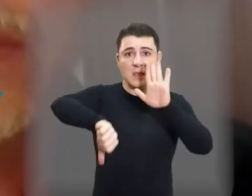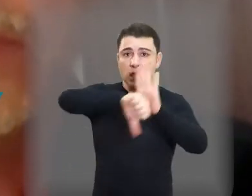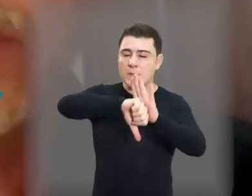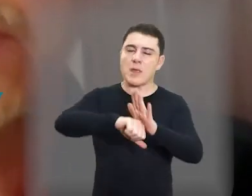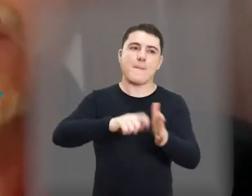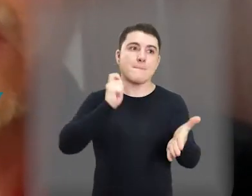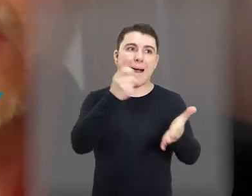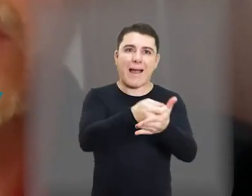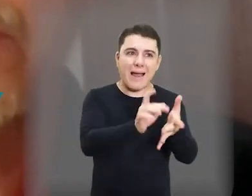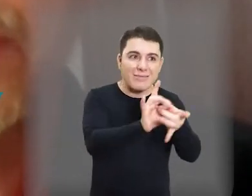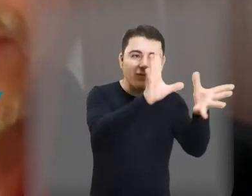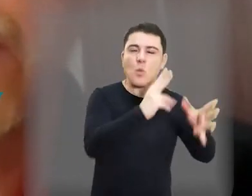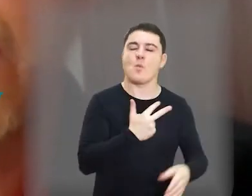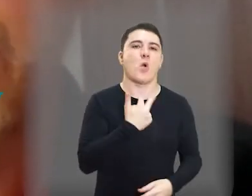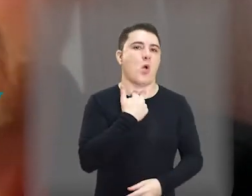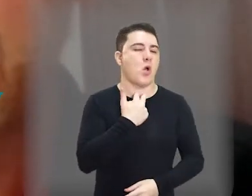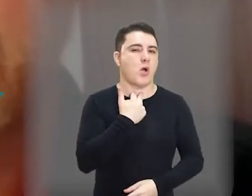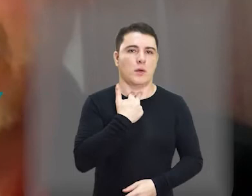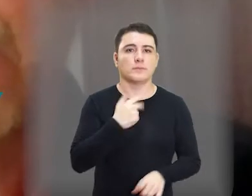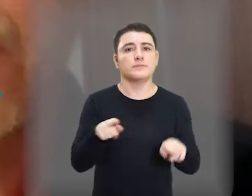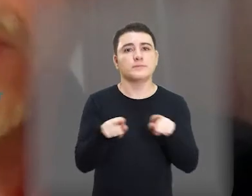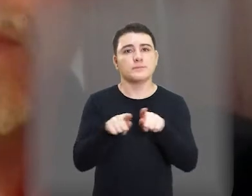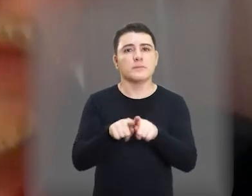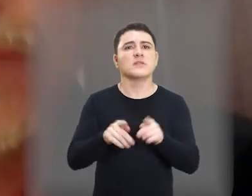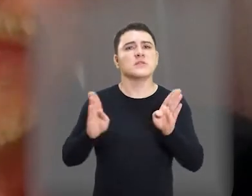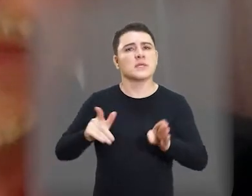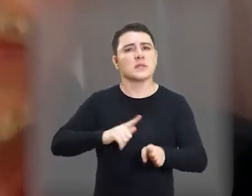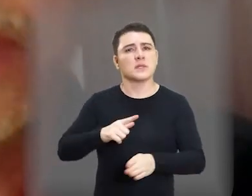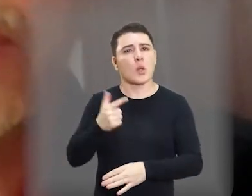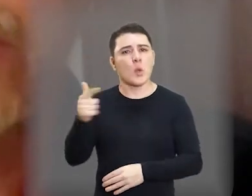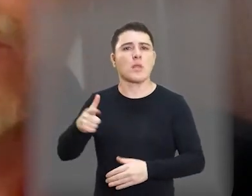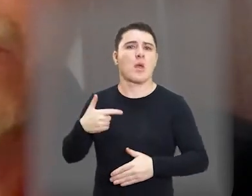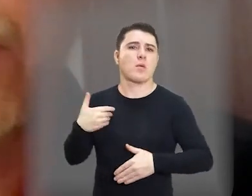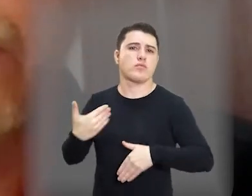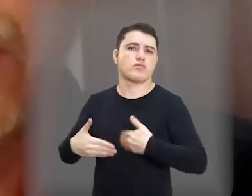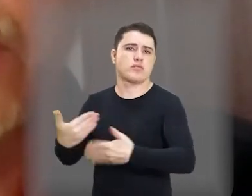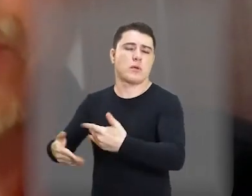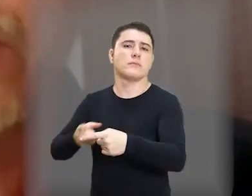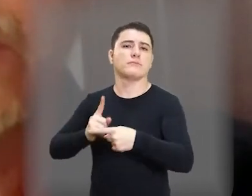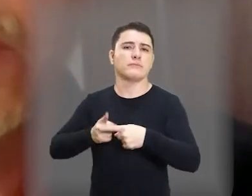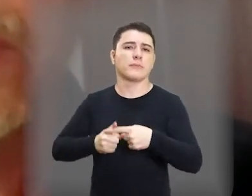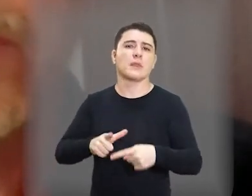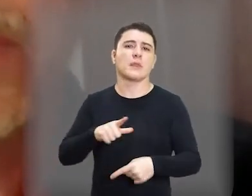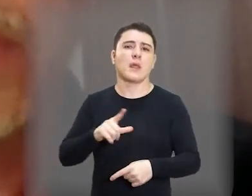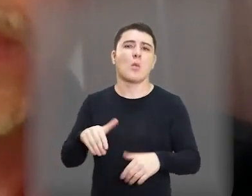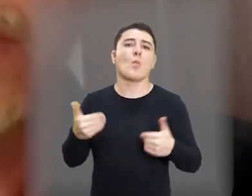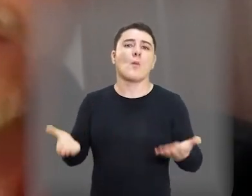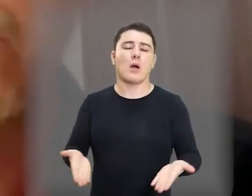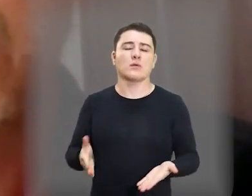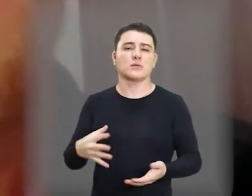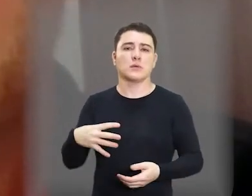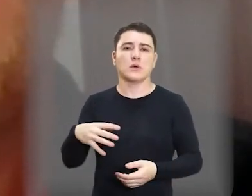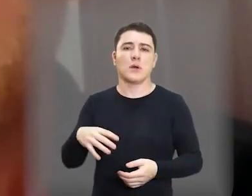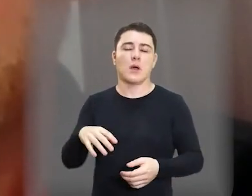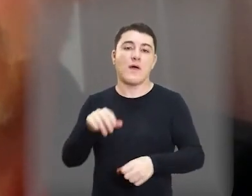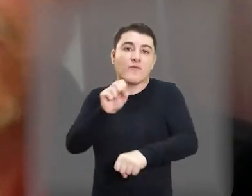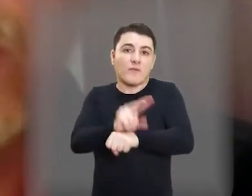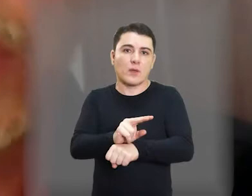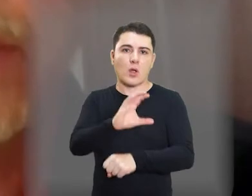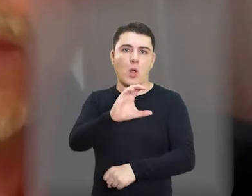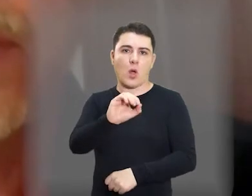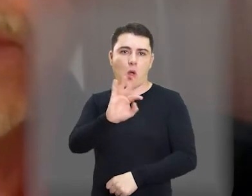esses crimes inafiançáveis. Tivemos também aí alguns avanços, né, na questão do regime